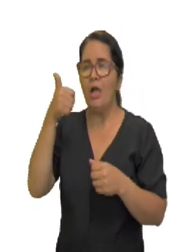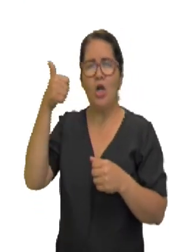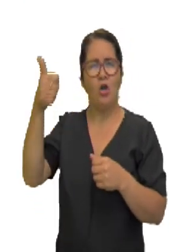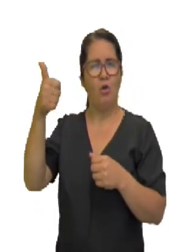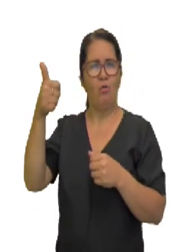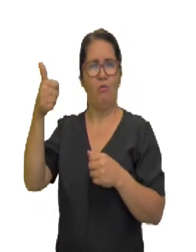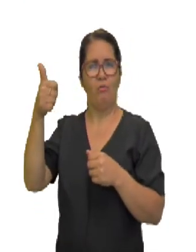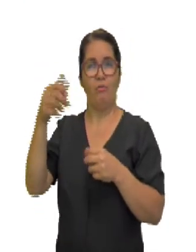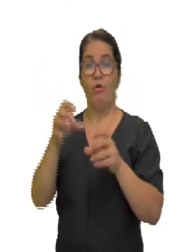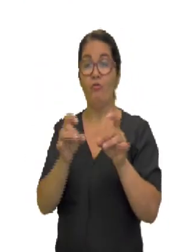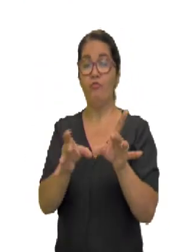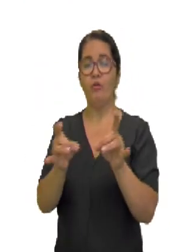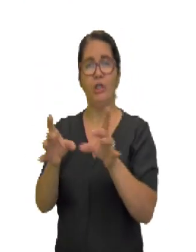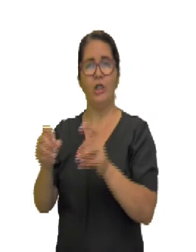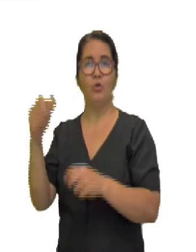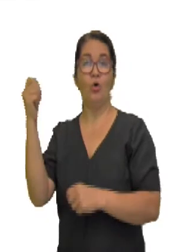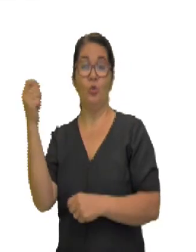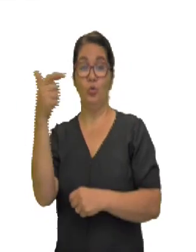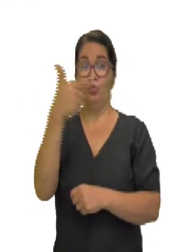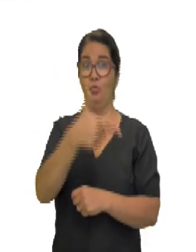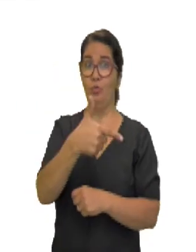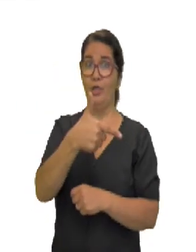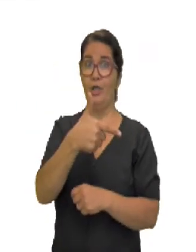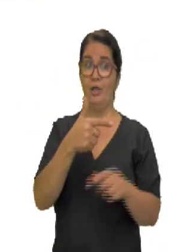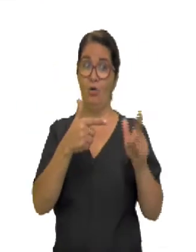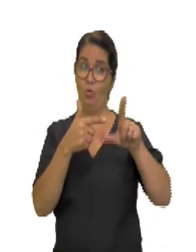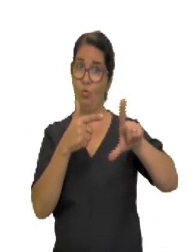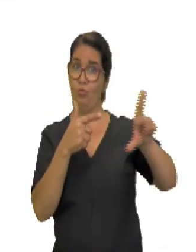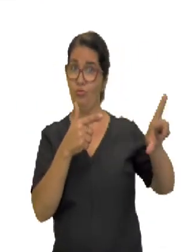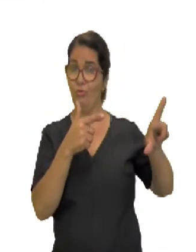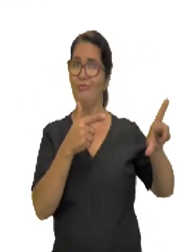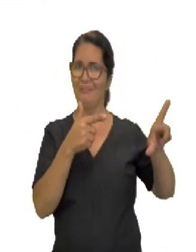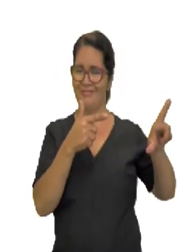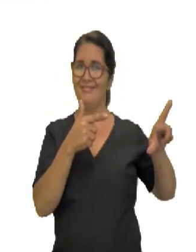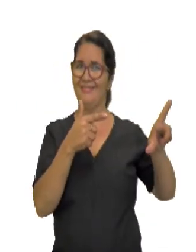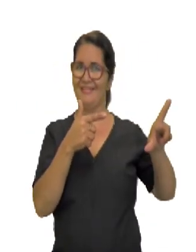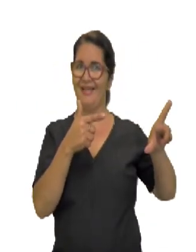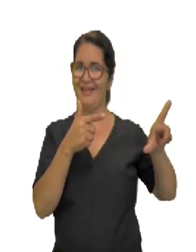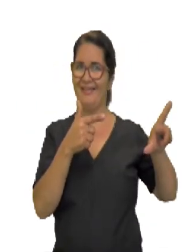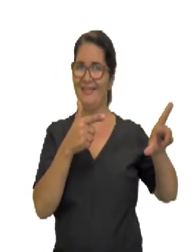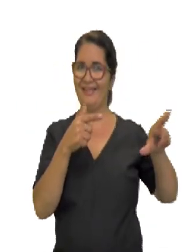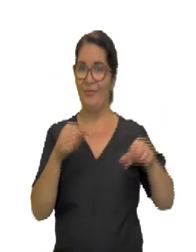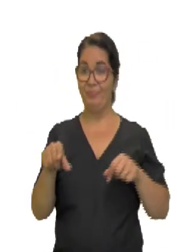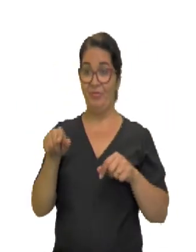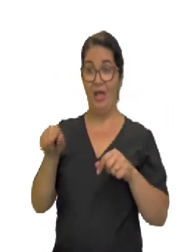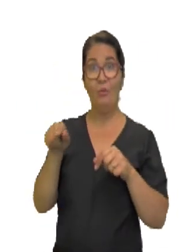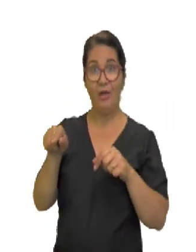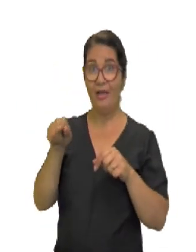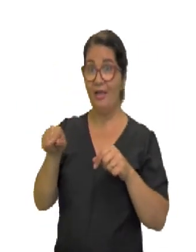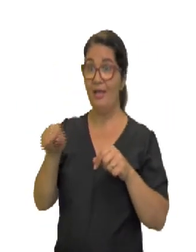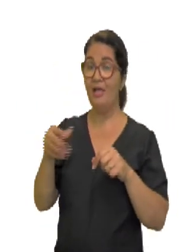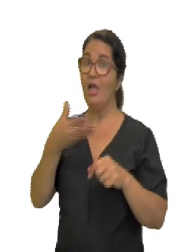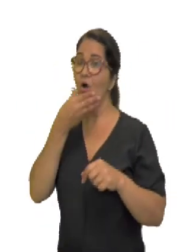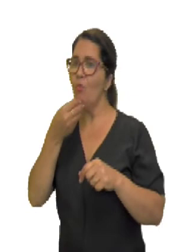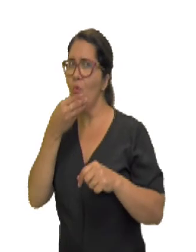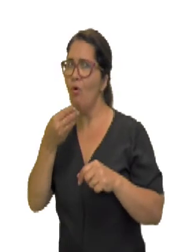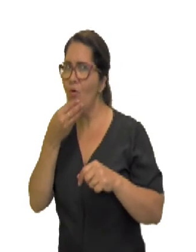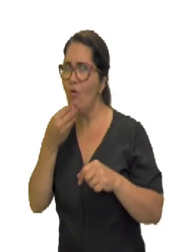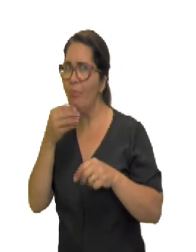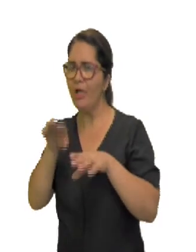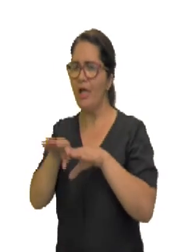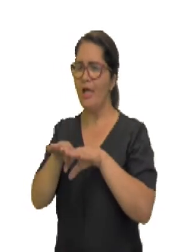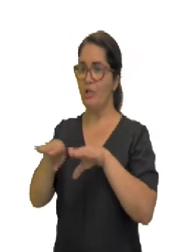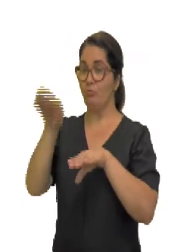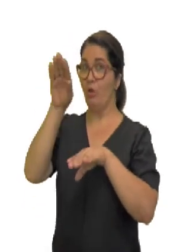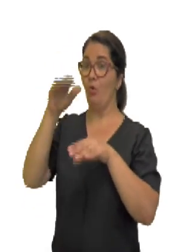os vendedores. Então, aqui eu estabeleci algo que é extra, que é mais, evidenciei